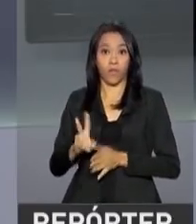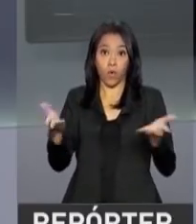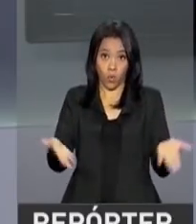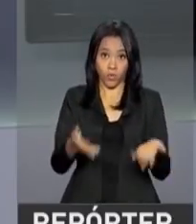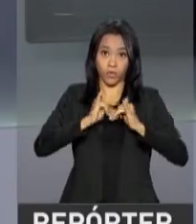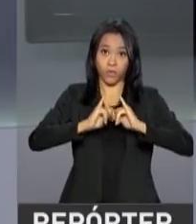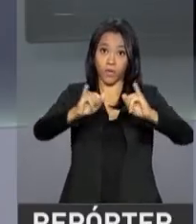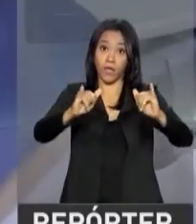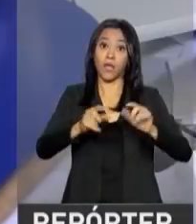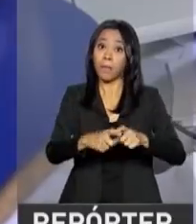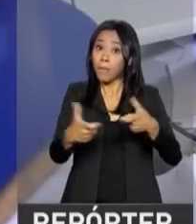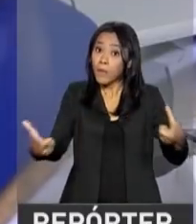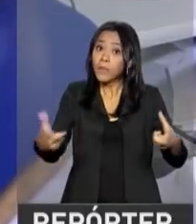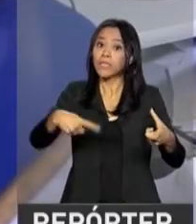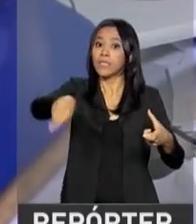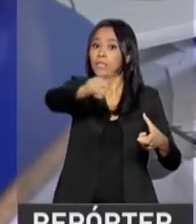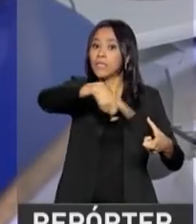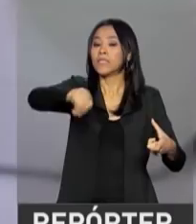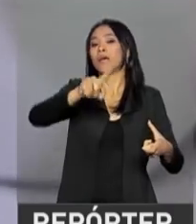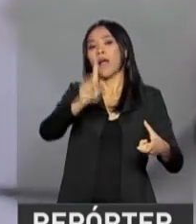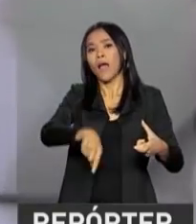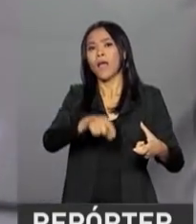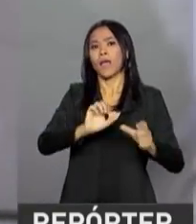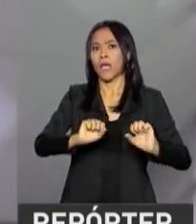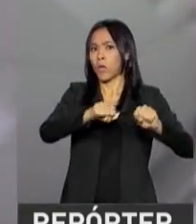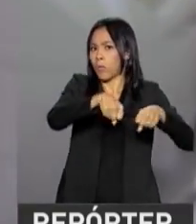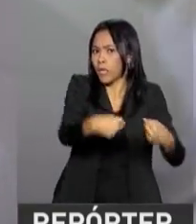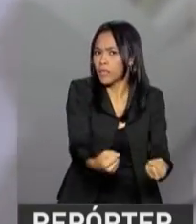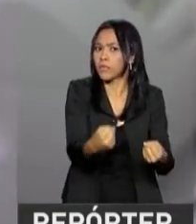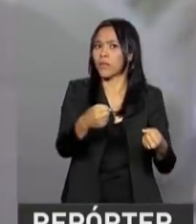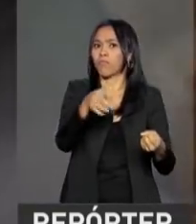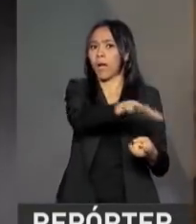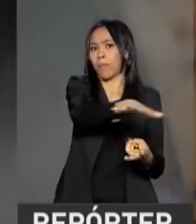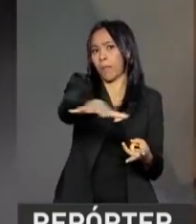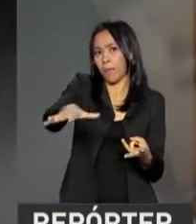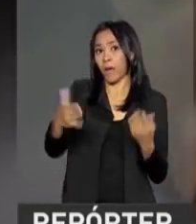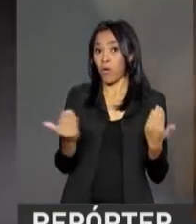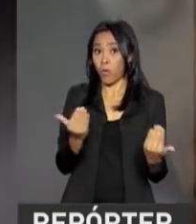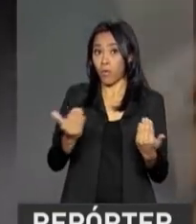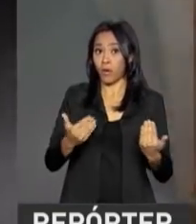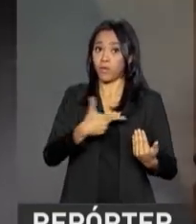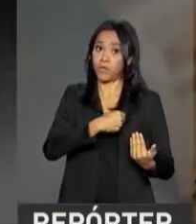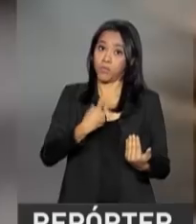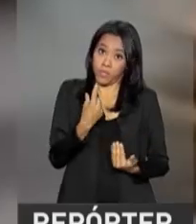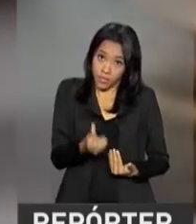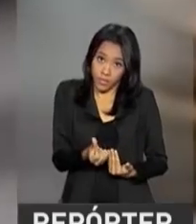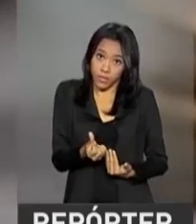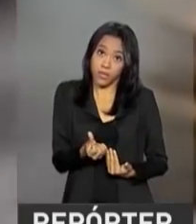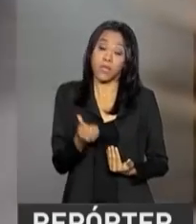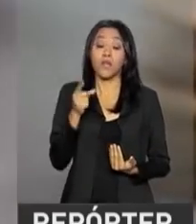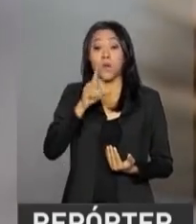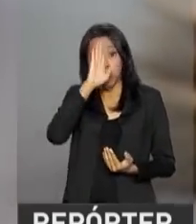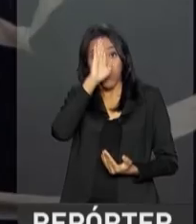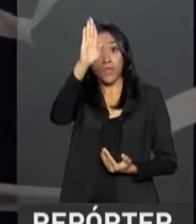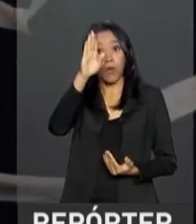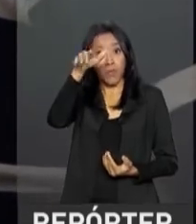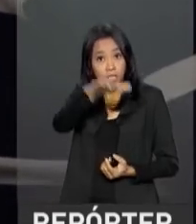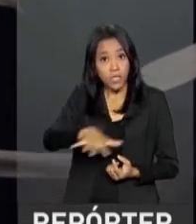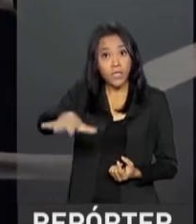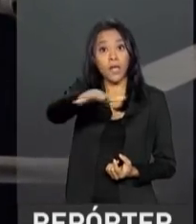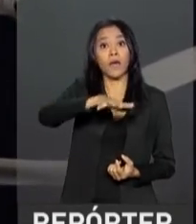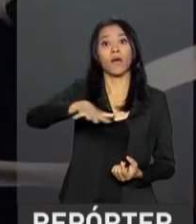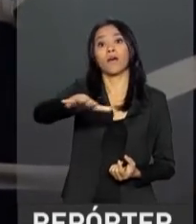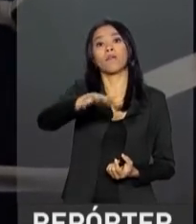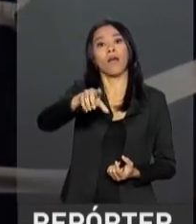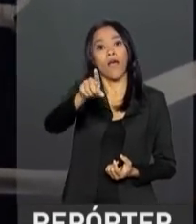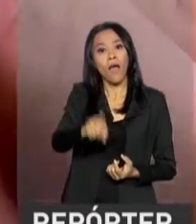hoje a maioria das atividades apresentou recuperação quando comparada com 2016 os destaques pelo lado da oferta